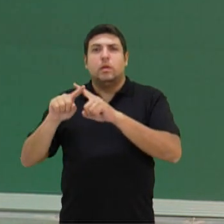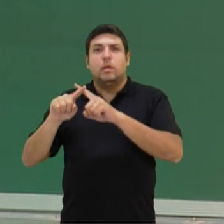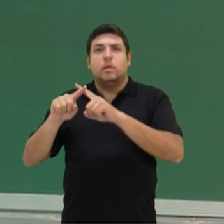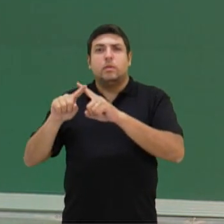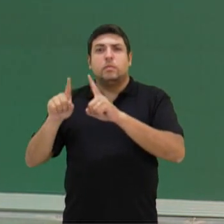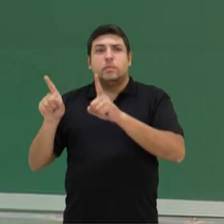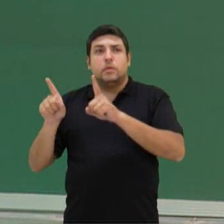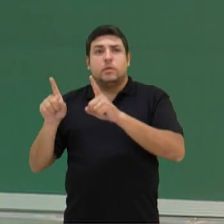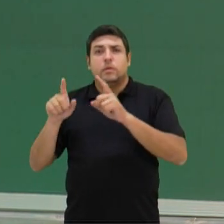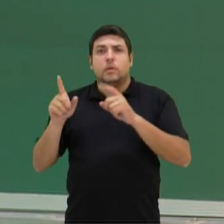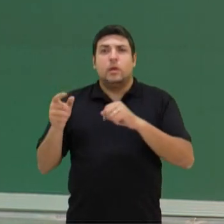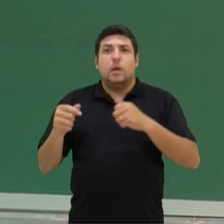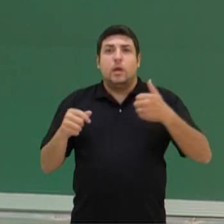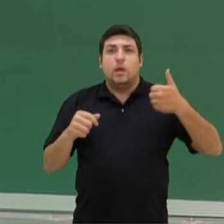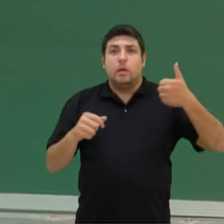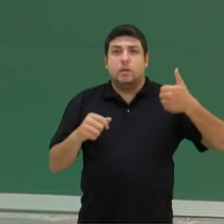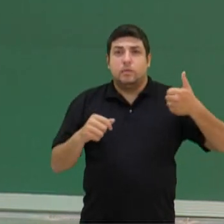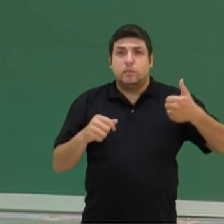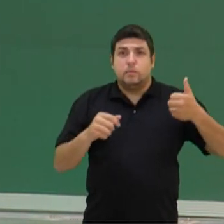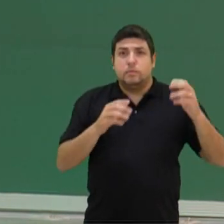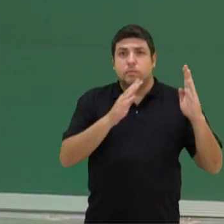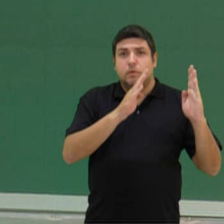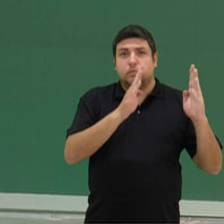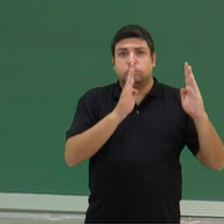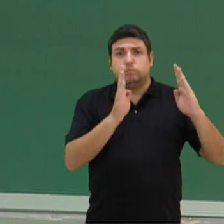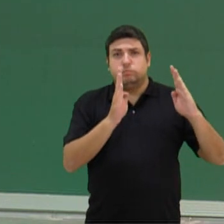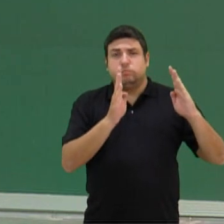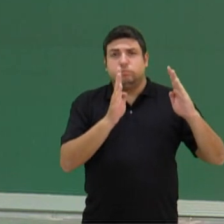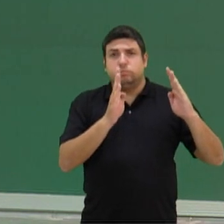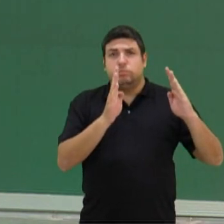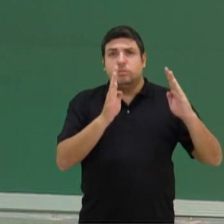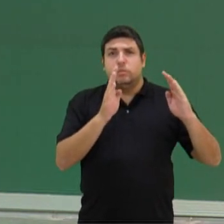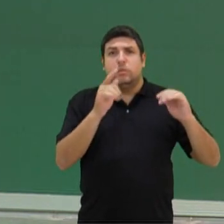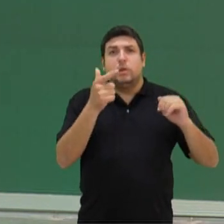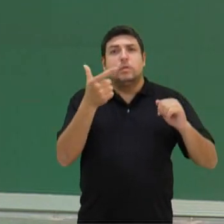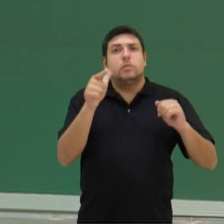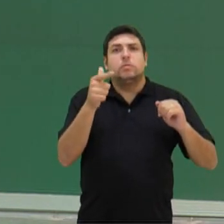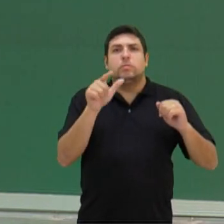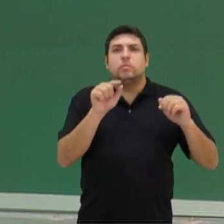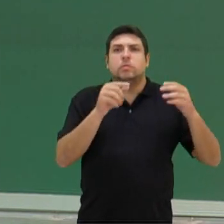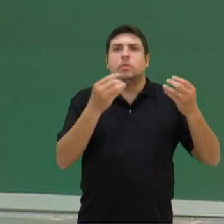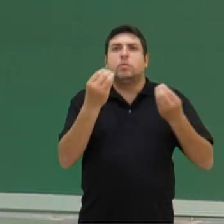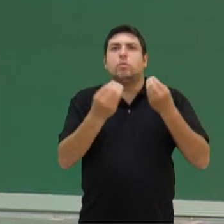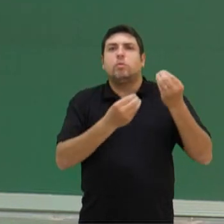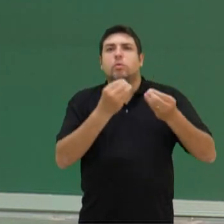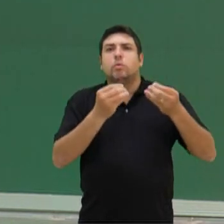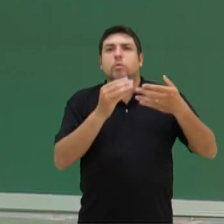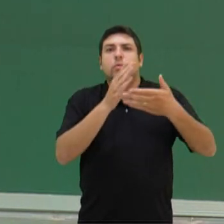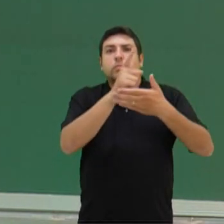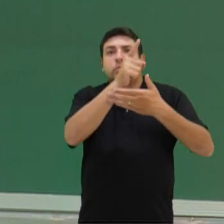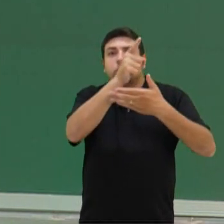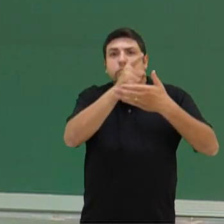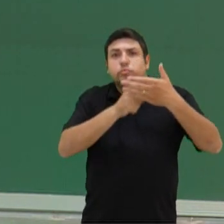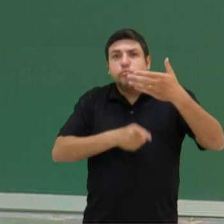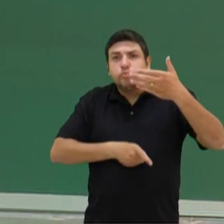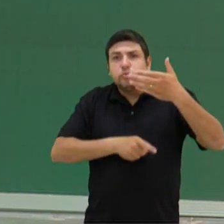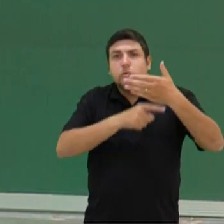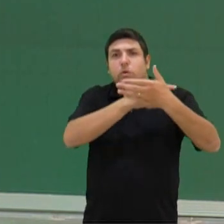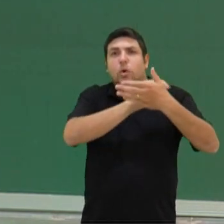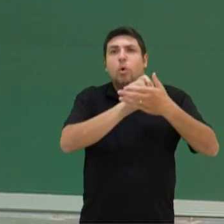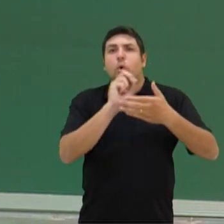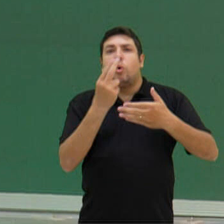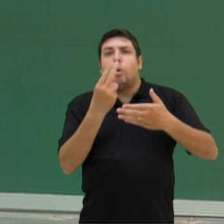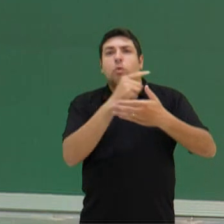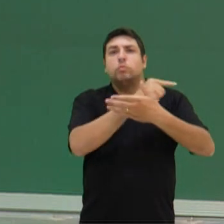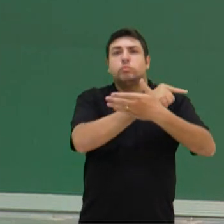simetria. Não teria como fazer nenhum eixo de simetria nela que você tivesse a